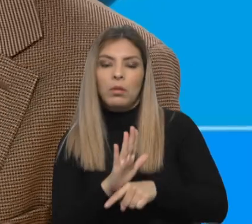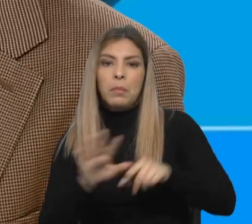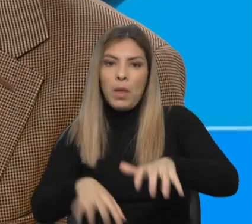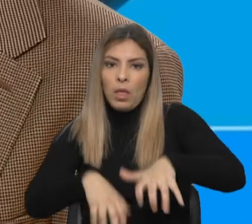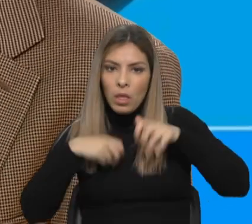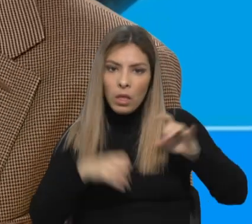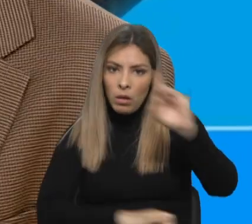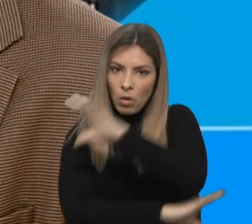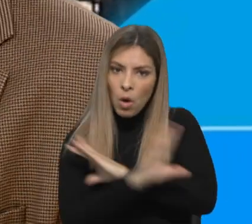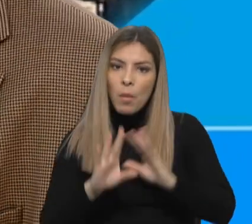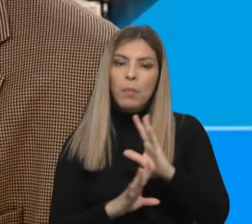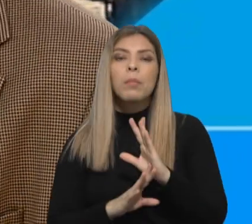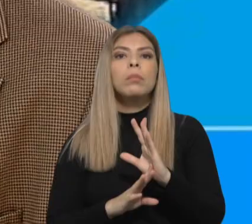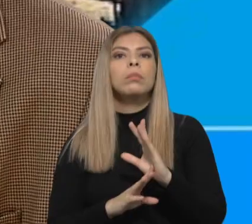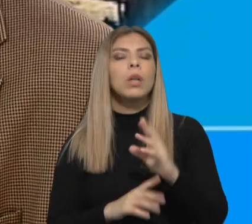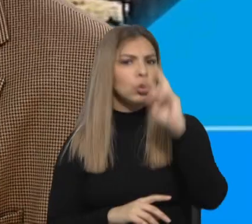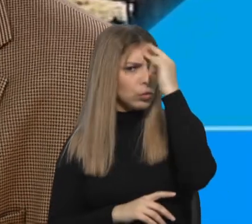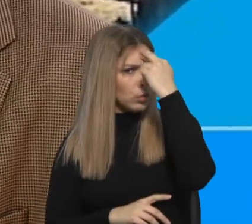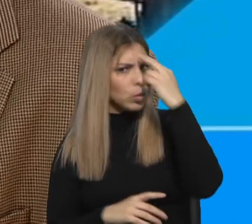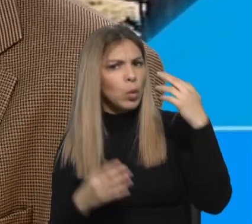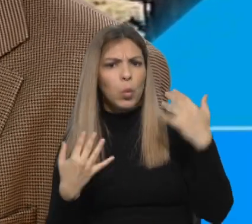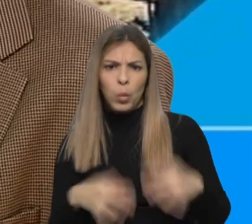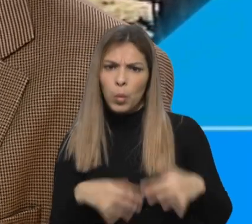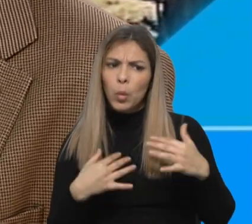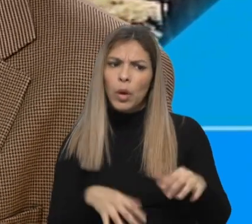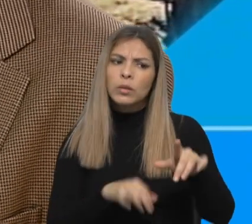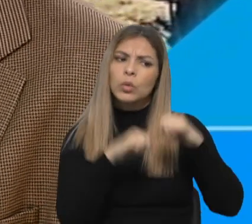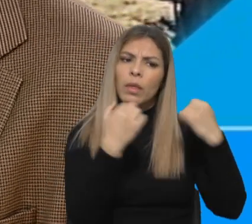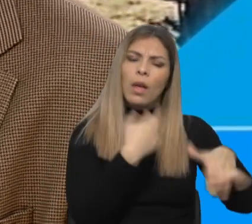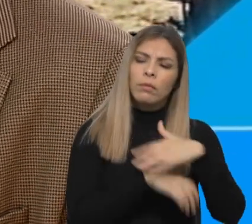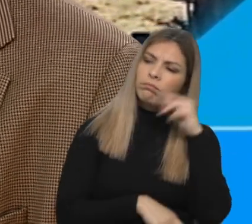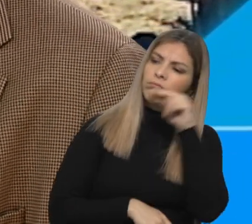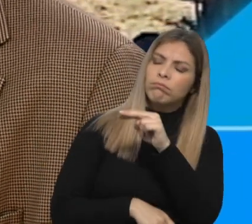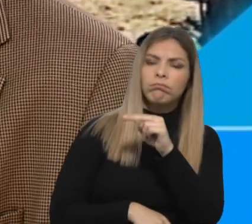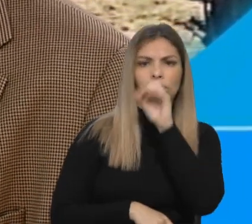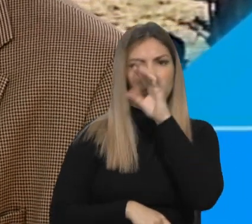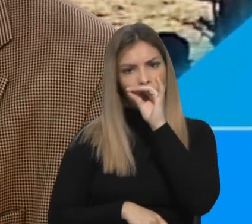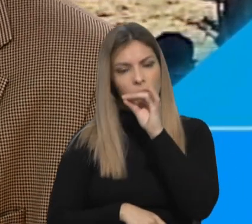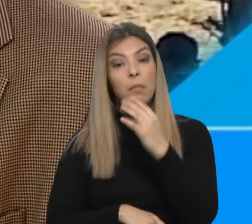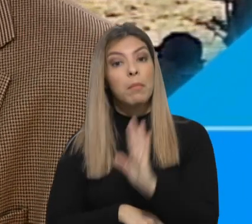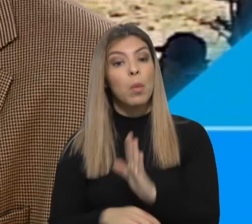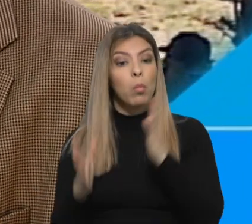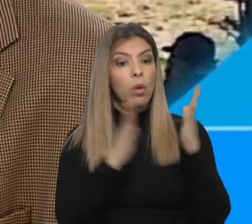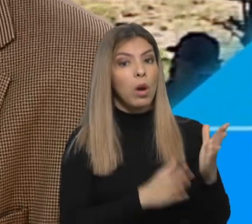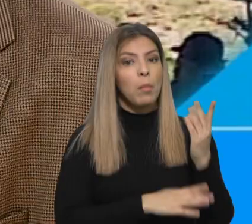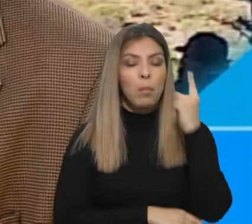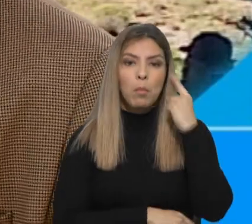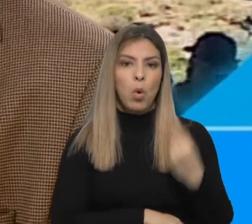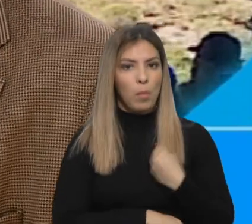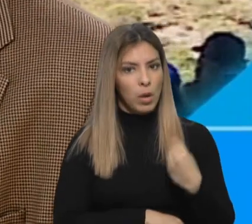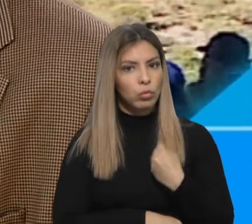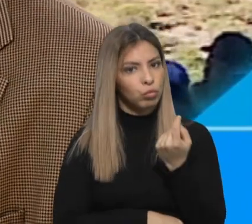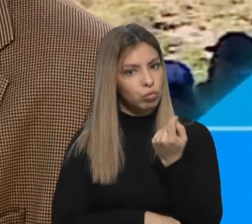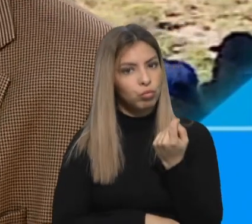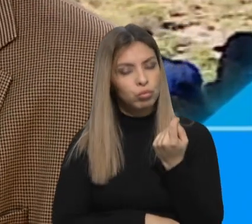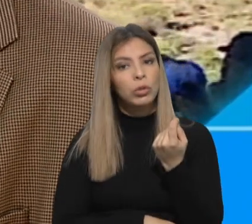e esse esforço muitas vezes tem sido reconhecido pelos cidadãos. Agora, há de facto esta preocupação que tem de ser clara de abrir e